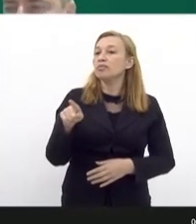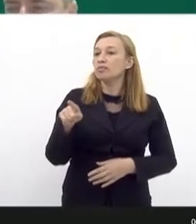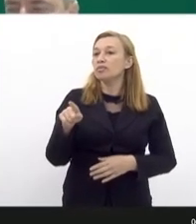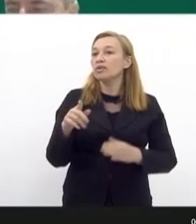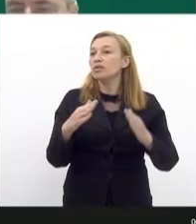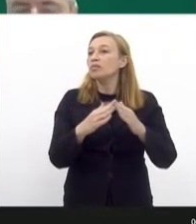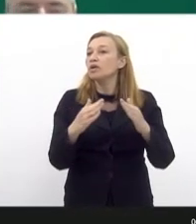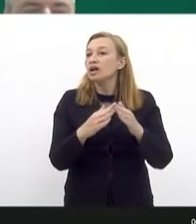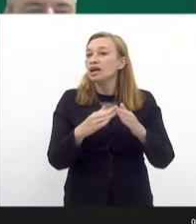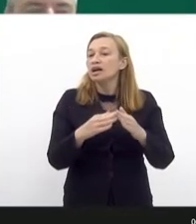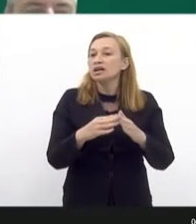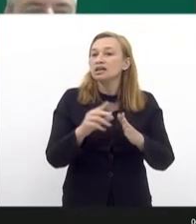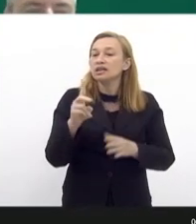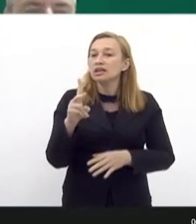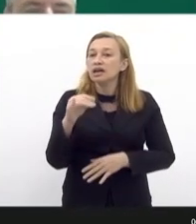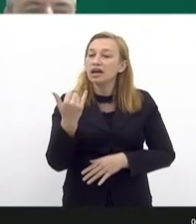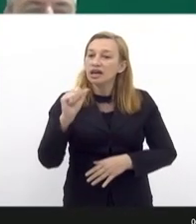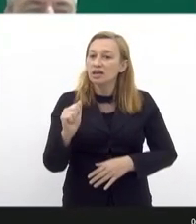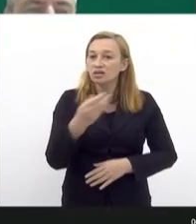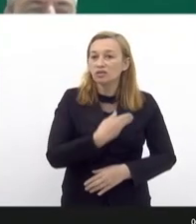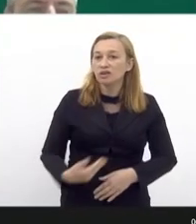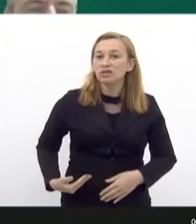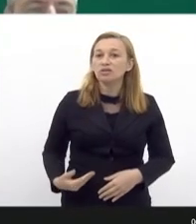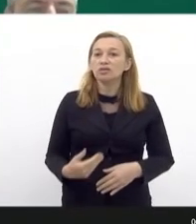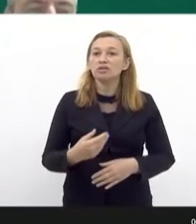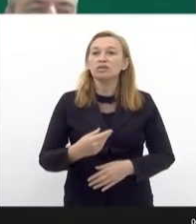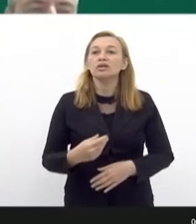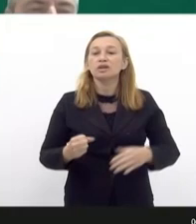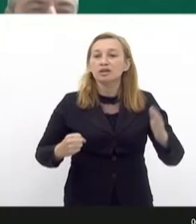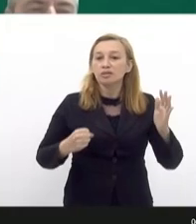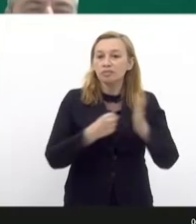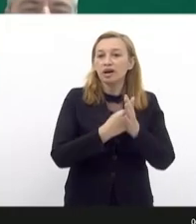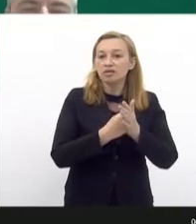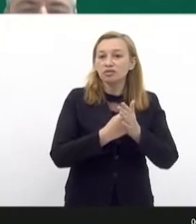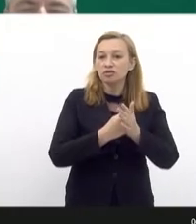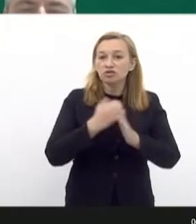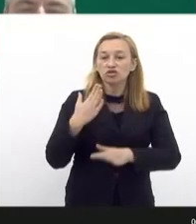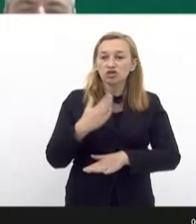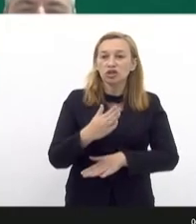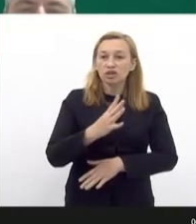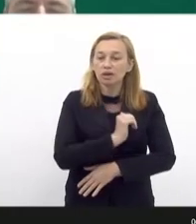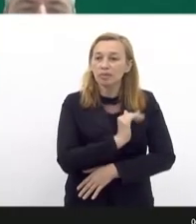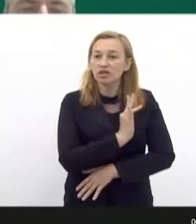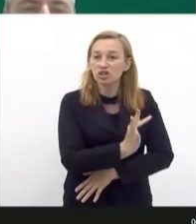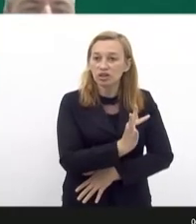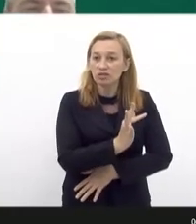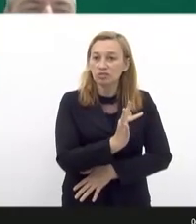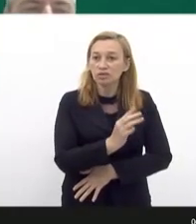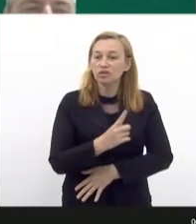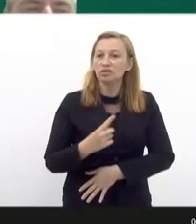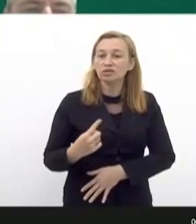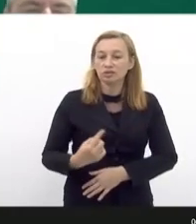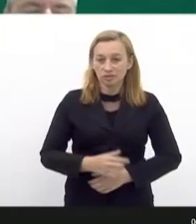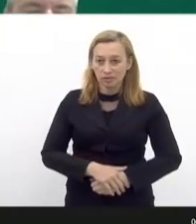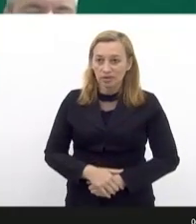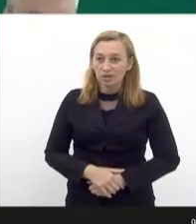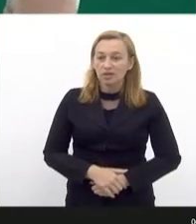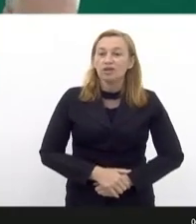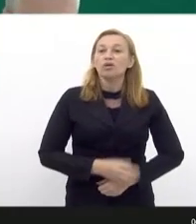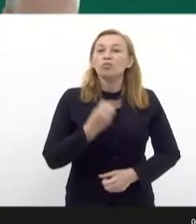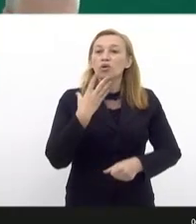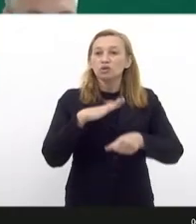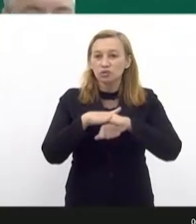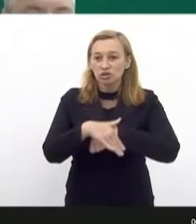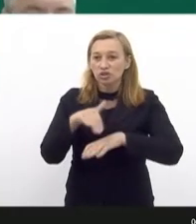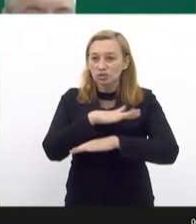que têm acompanhado esse debate de perto. E o que eu falei, que era o Victor, que impacta diretamente na Baixada Fluminense, não é no nosso Fluminense, não. Tá bom? Boa noite a